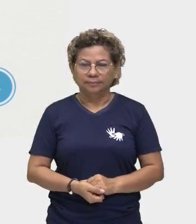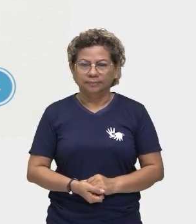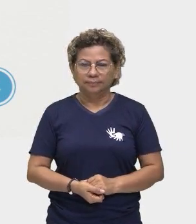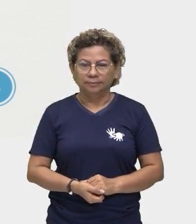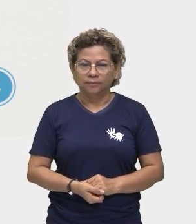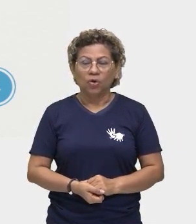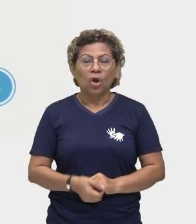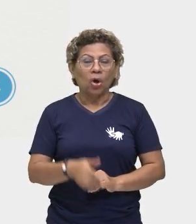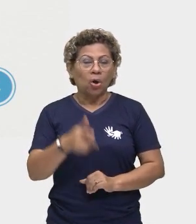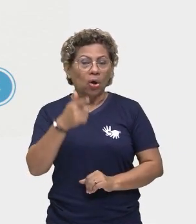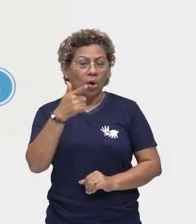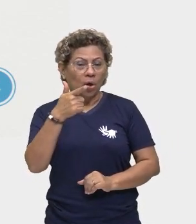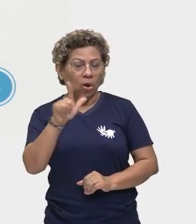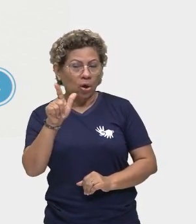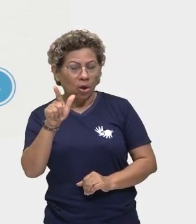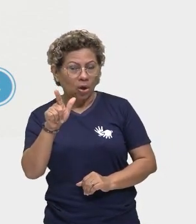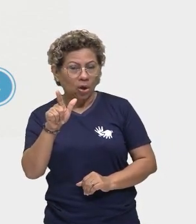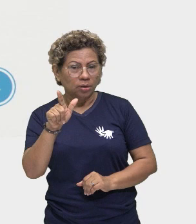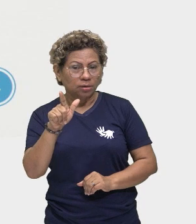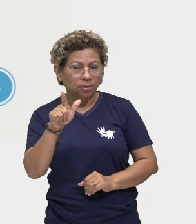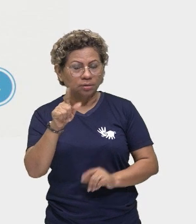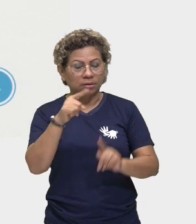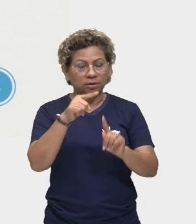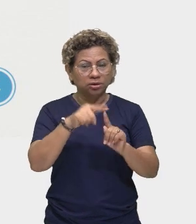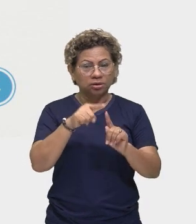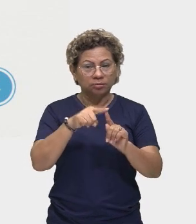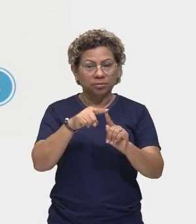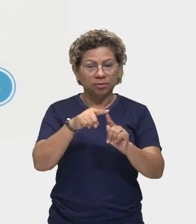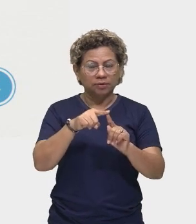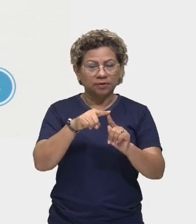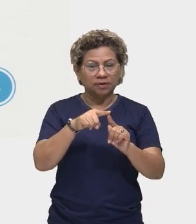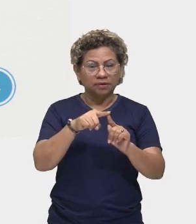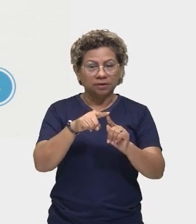são os próximos elementos que nós vamos observar aqui?